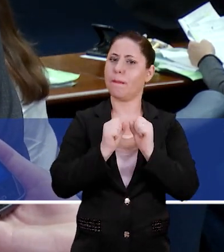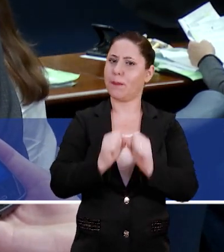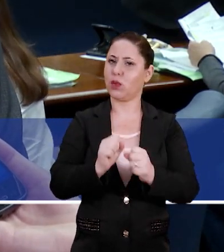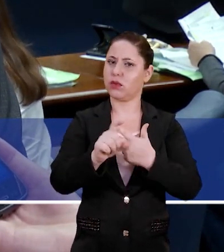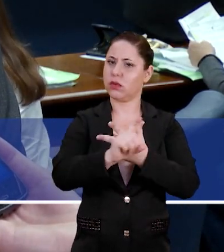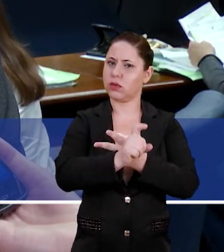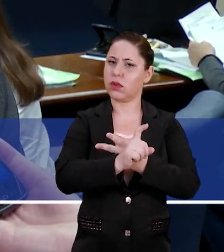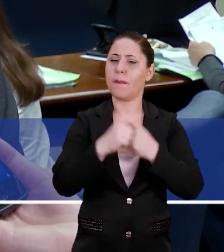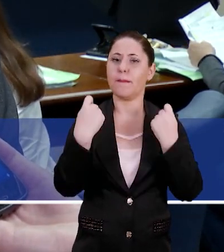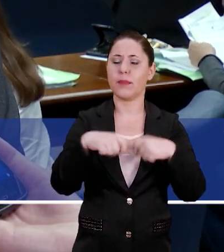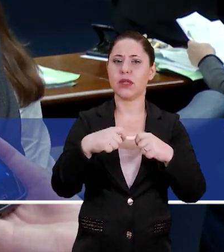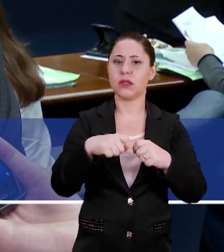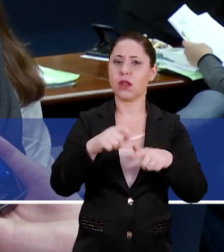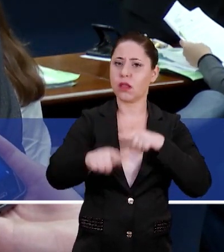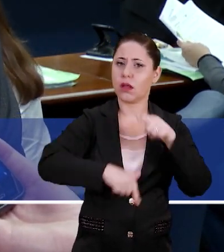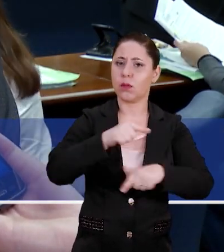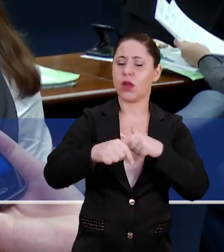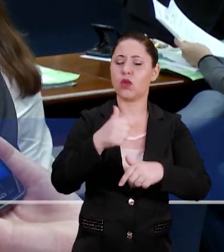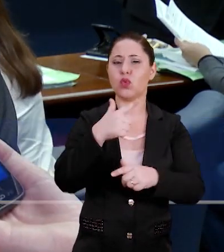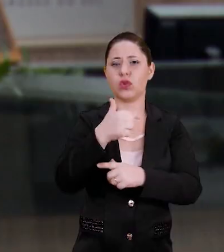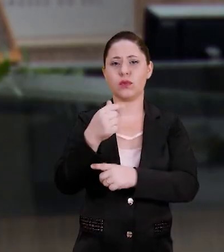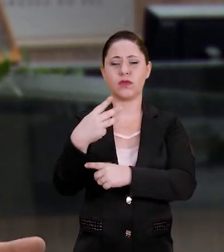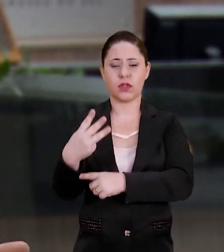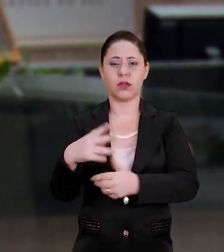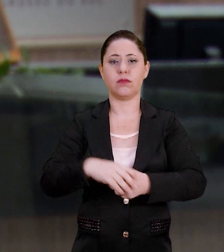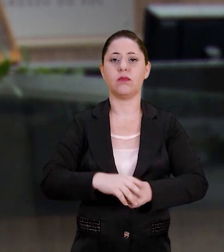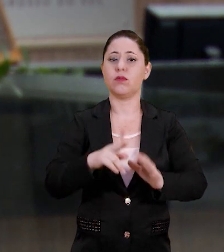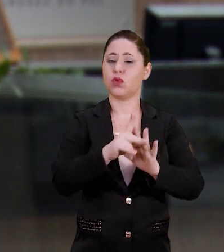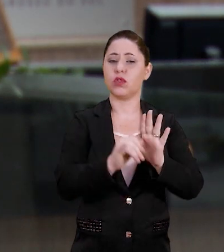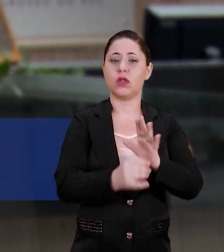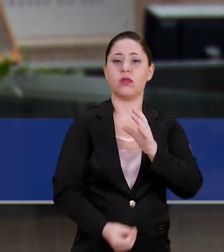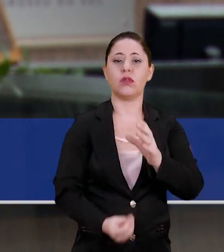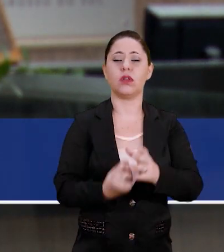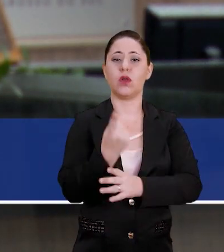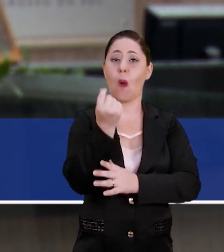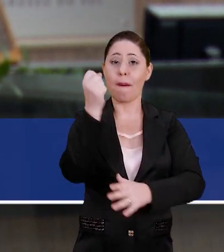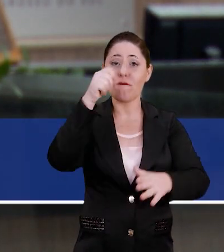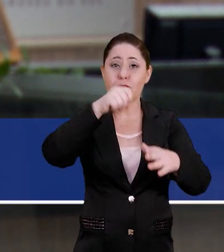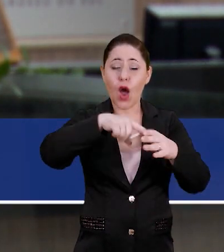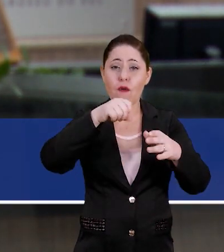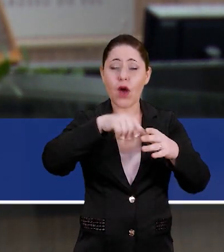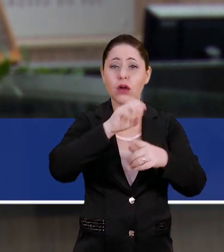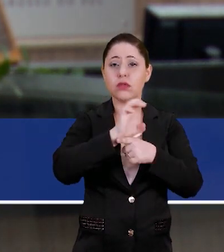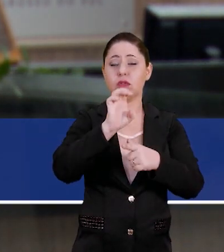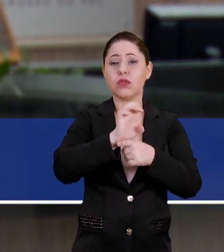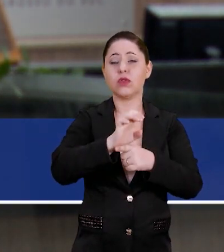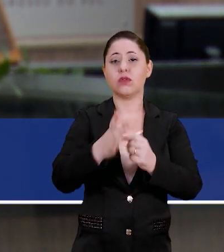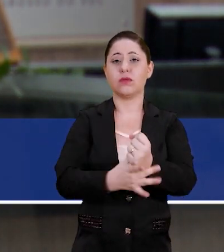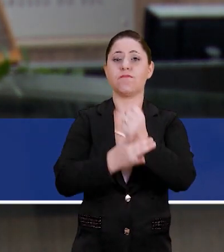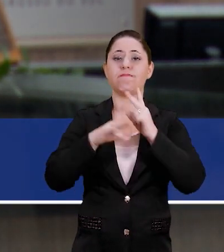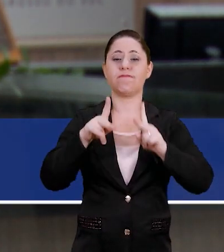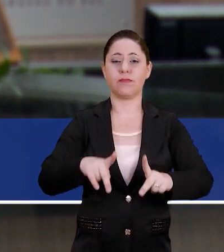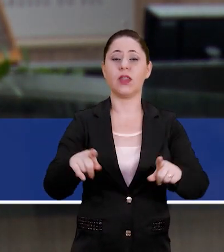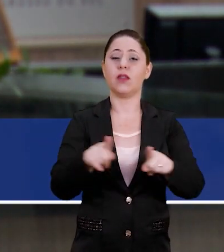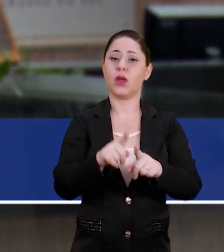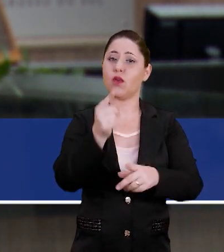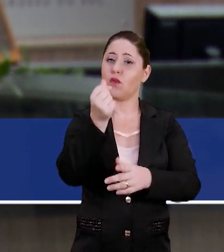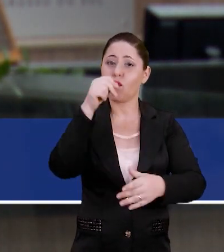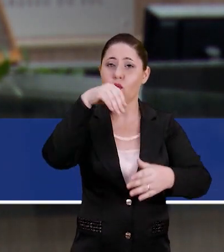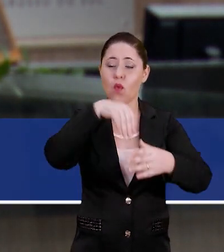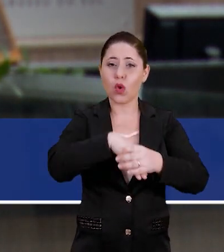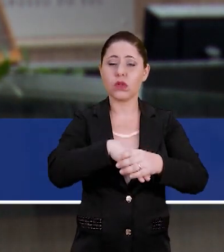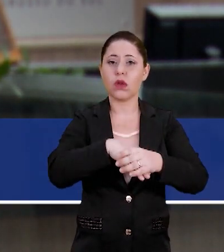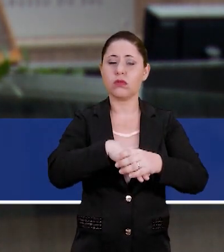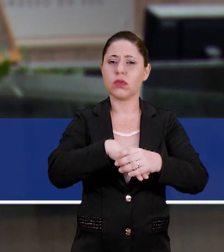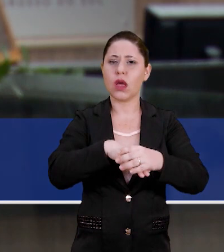o Poder Executivo deve atuar até 2023. Projetos que tratam da criação de um Fundo Estadual de Segurança Pública e de um fundo